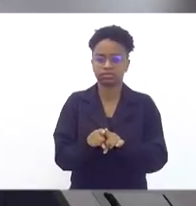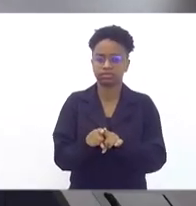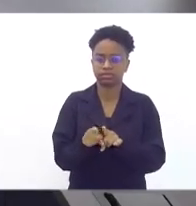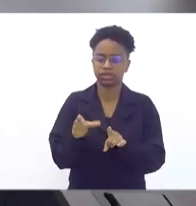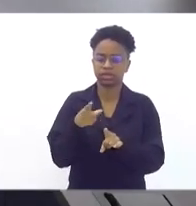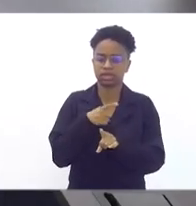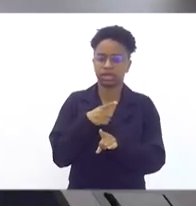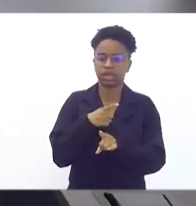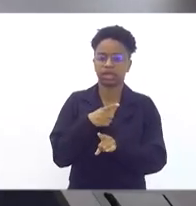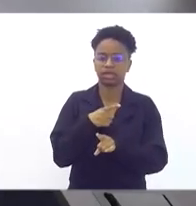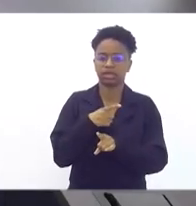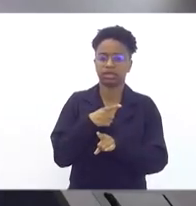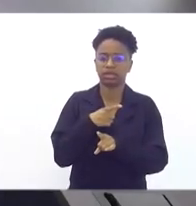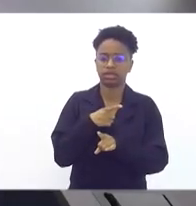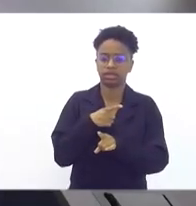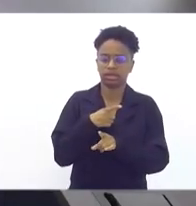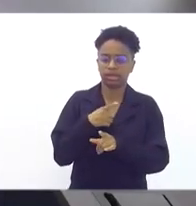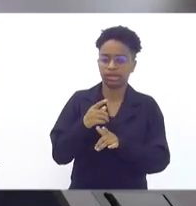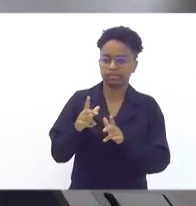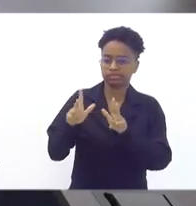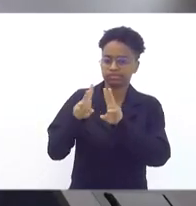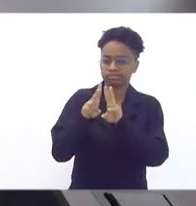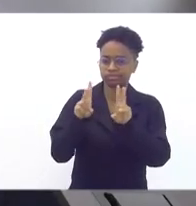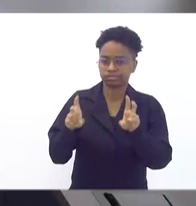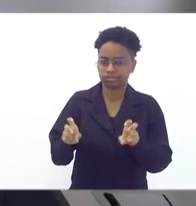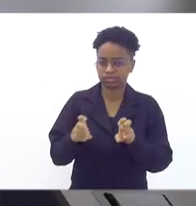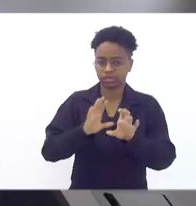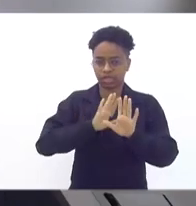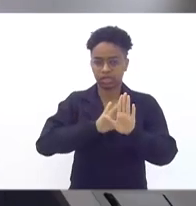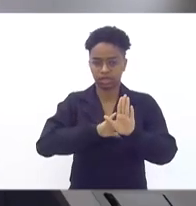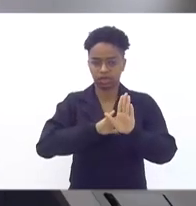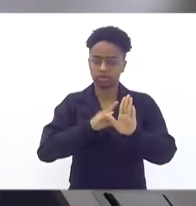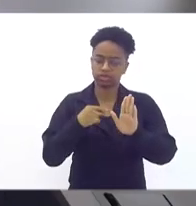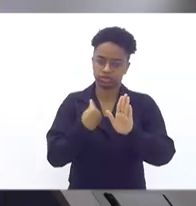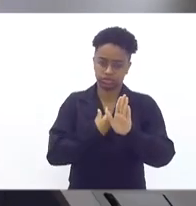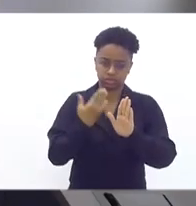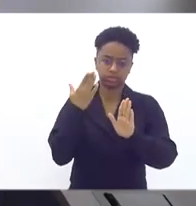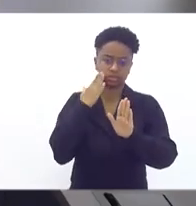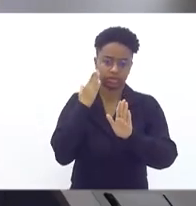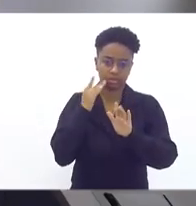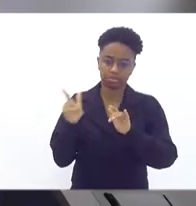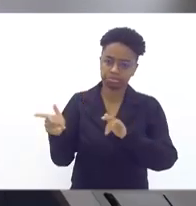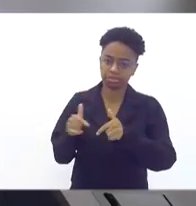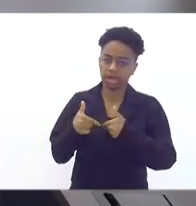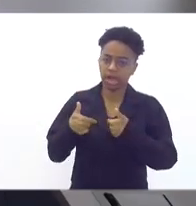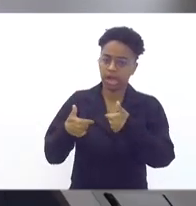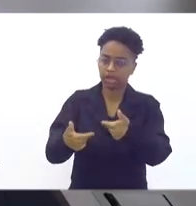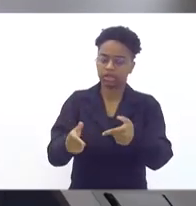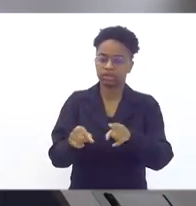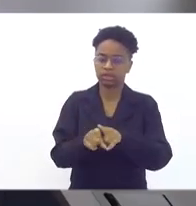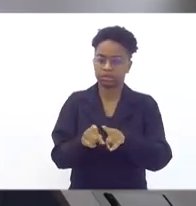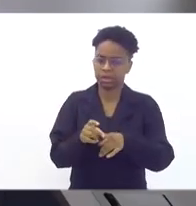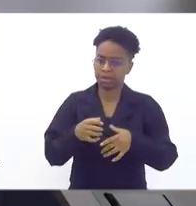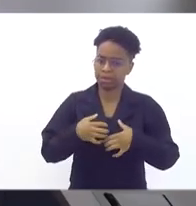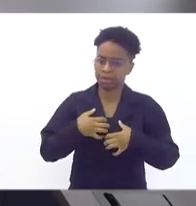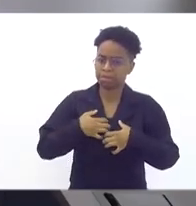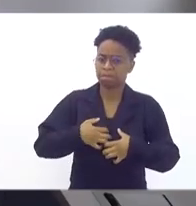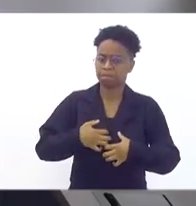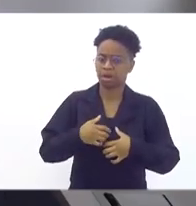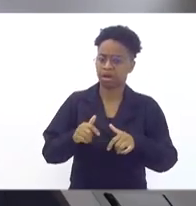batalha nas agendas ideológicas que nós sabemos e que com bravura